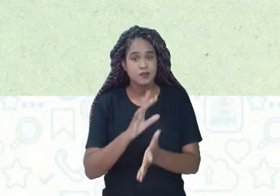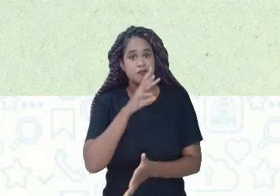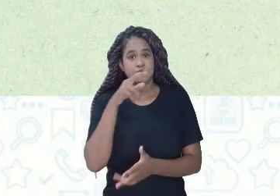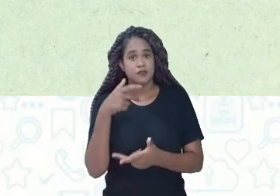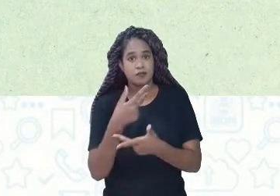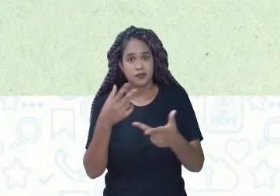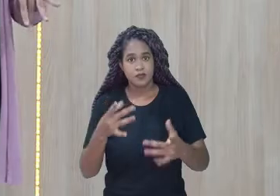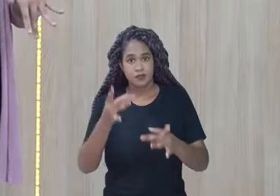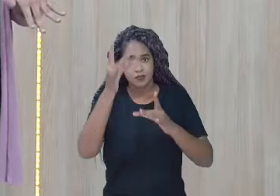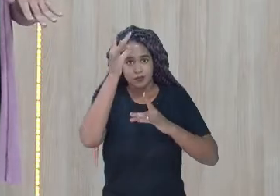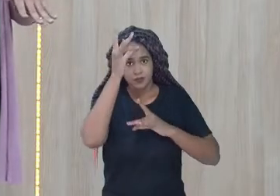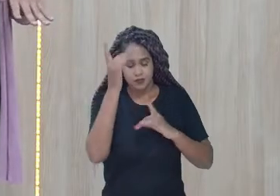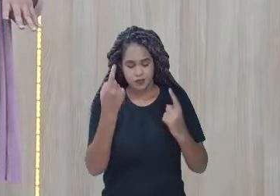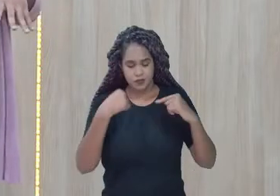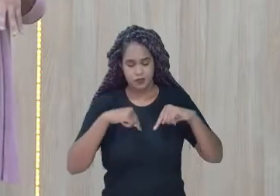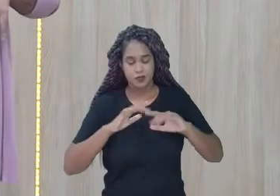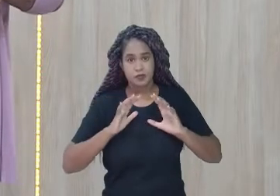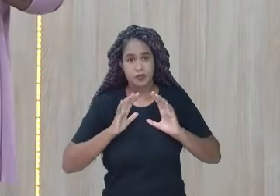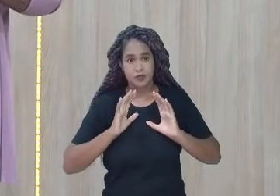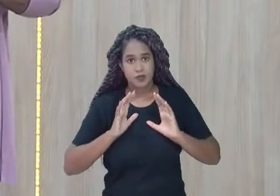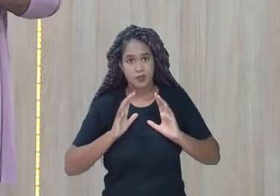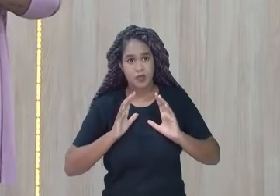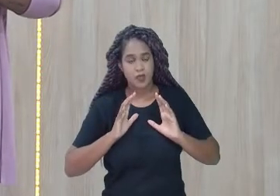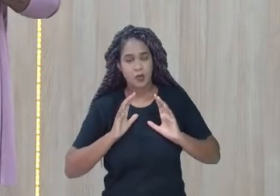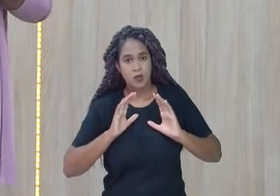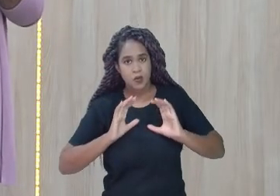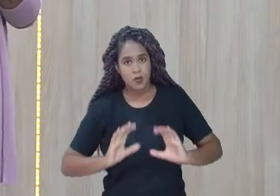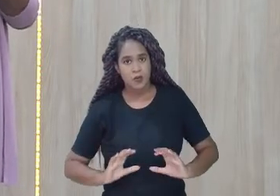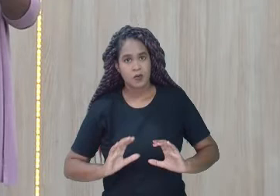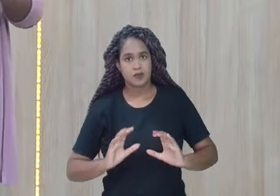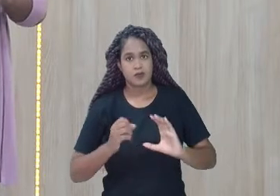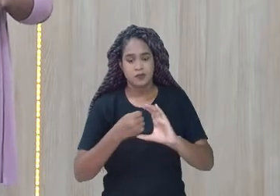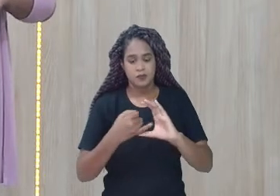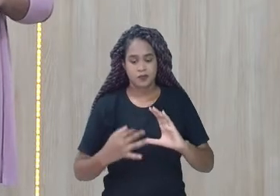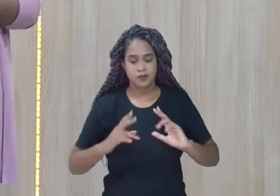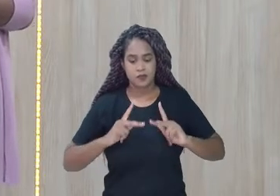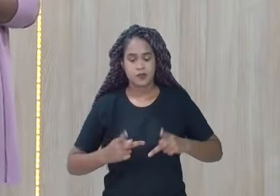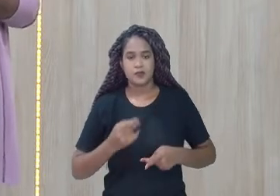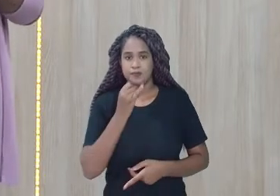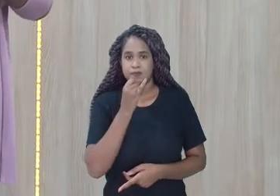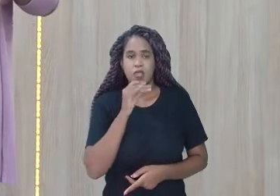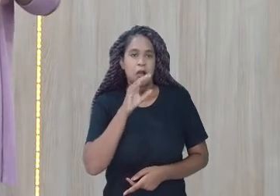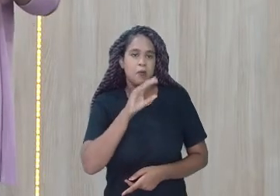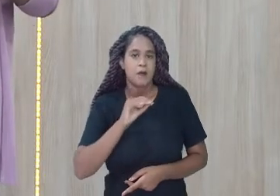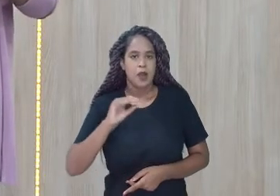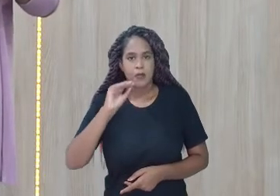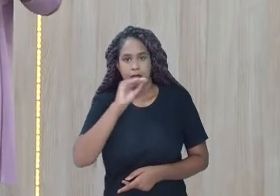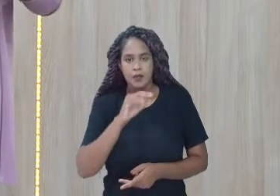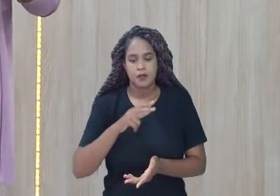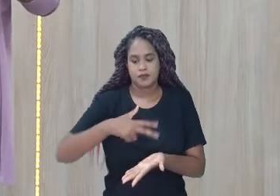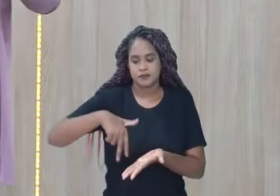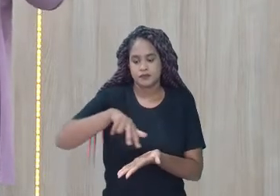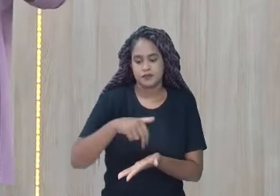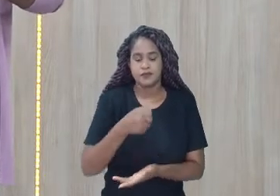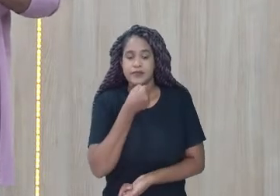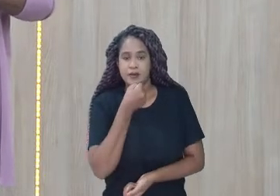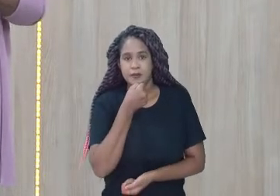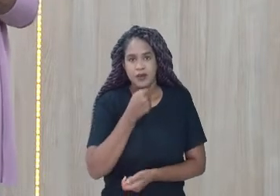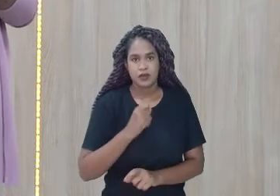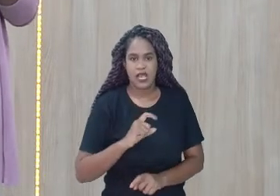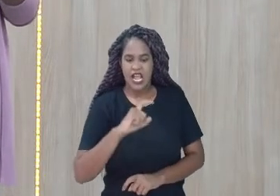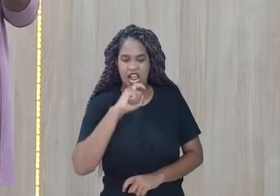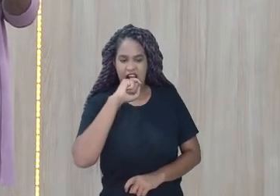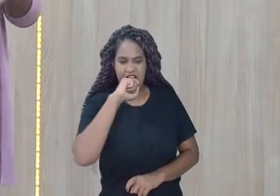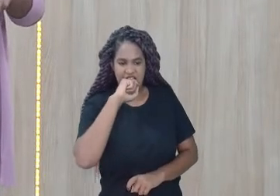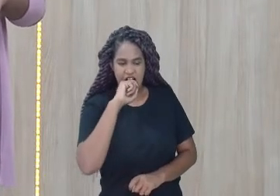que são humanas. Então, eles falam, eles dançam, eles cantam, eles sentem inveja,